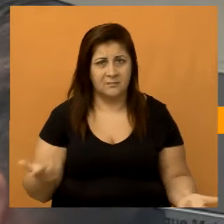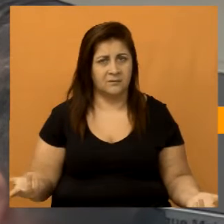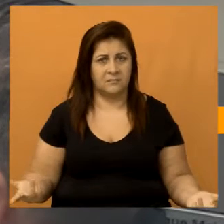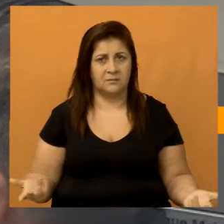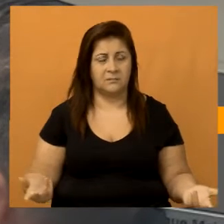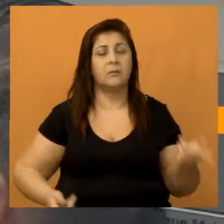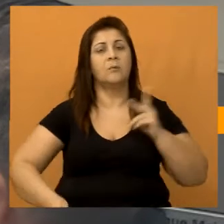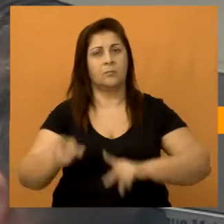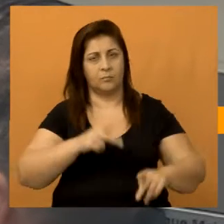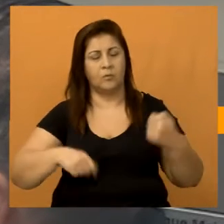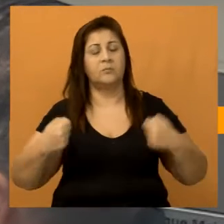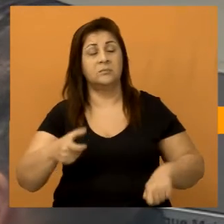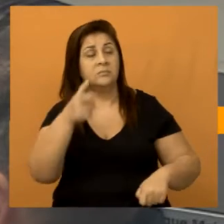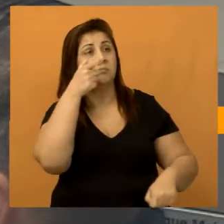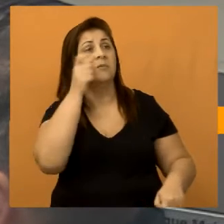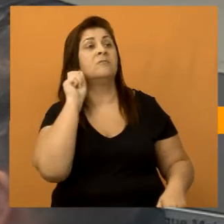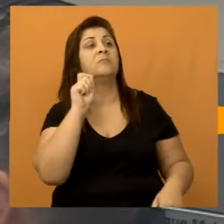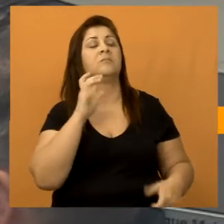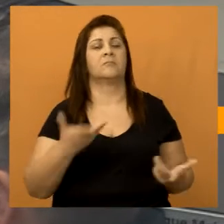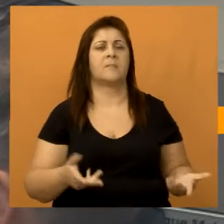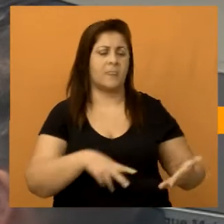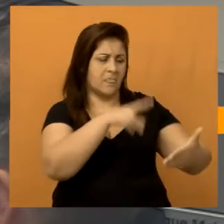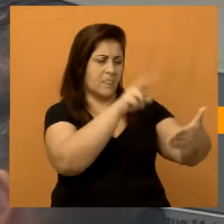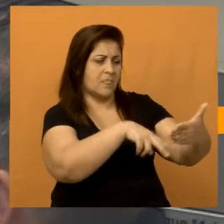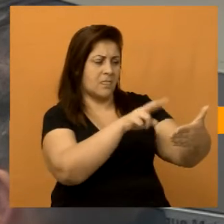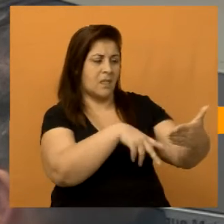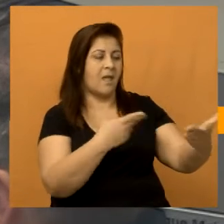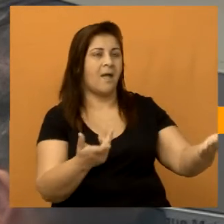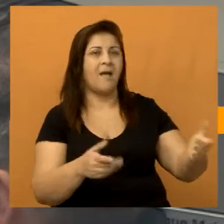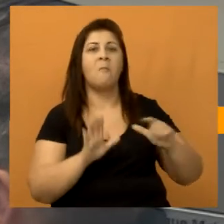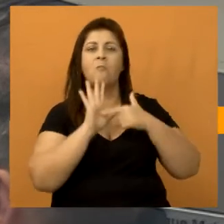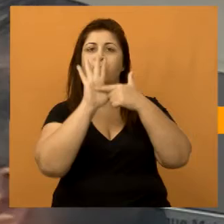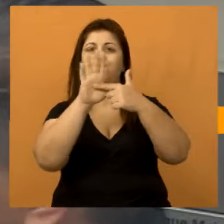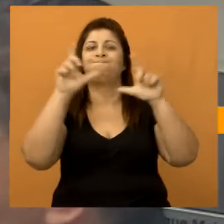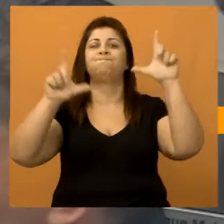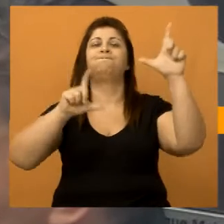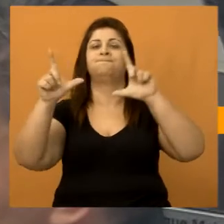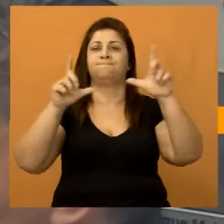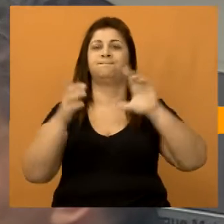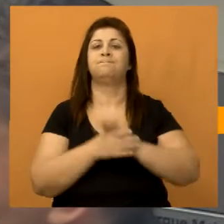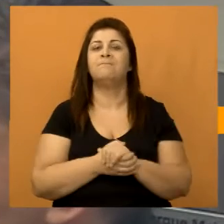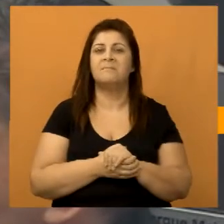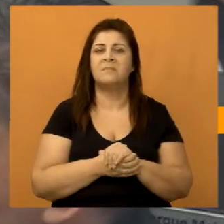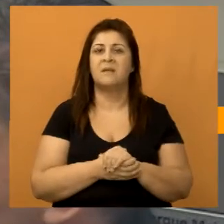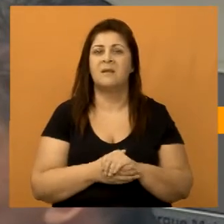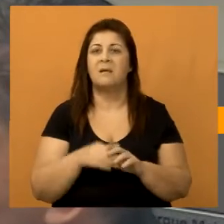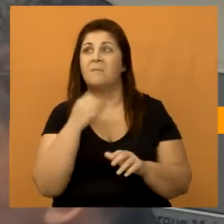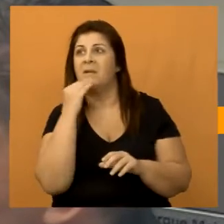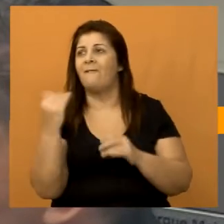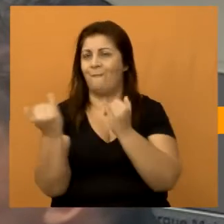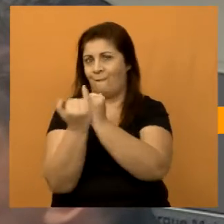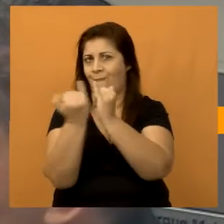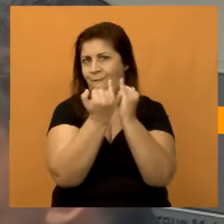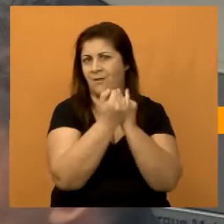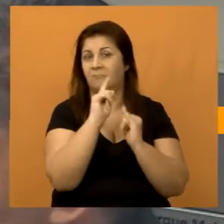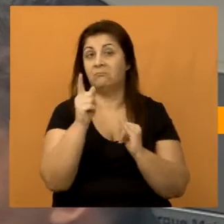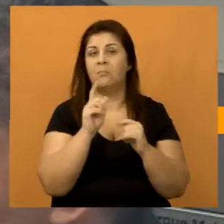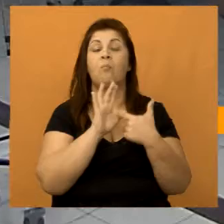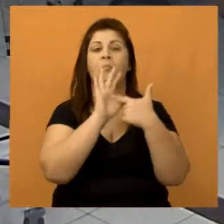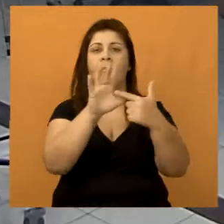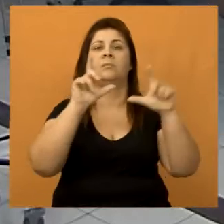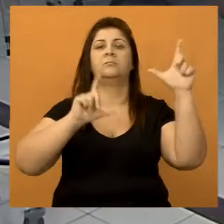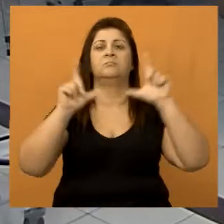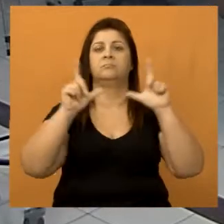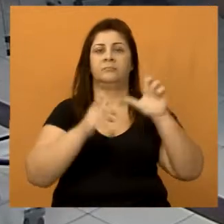tem que ver mesmo, ler lá para sair pela TV Câmara, para não dar boato na rua, um falando para o outro.